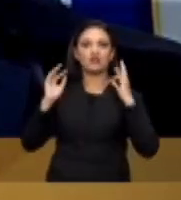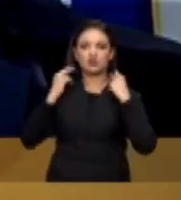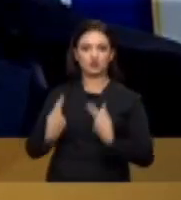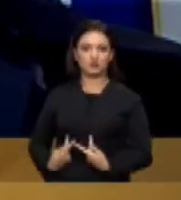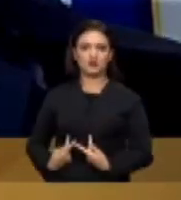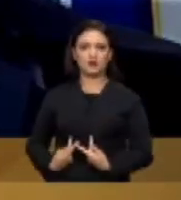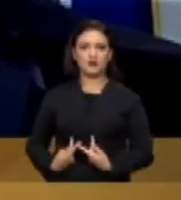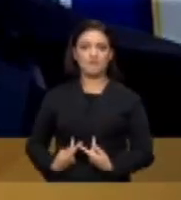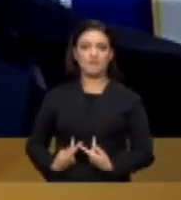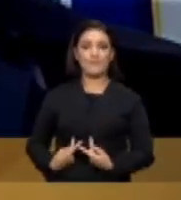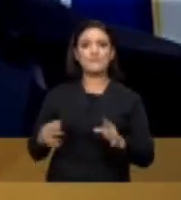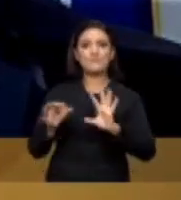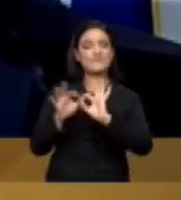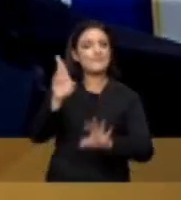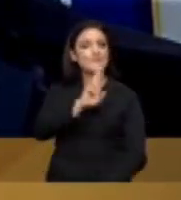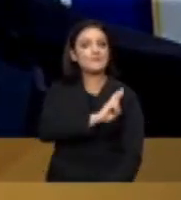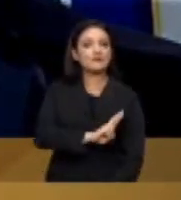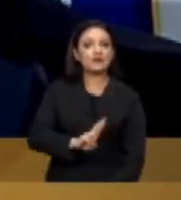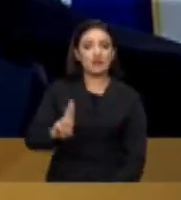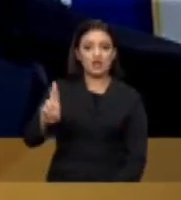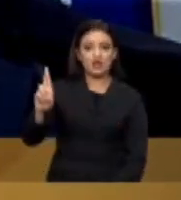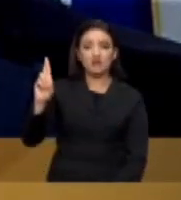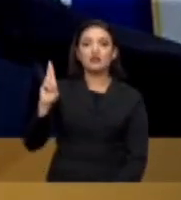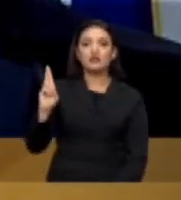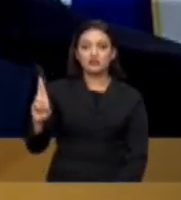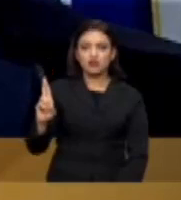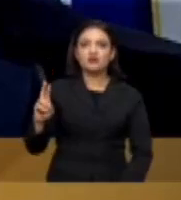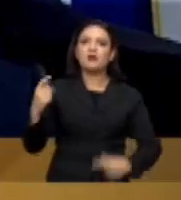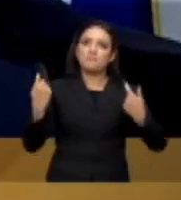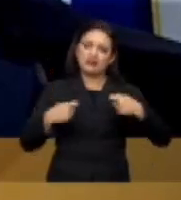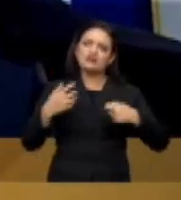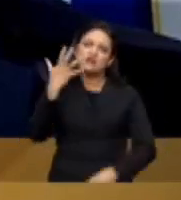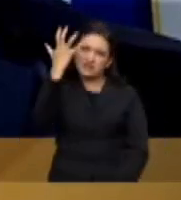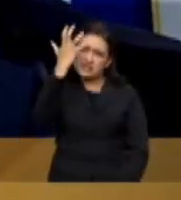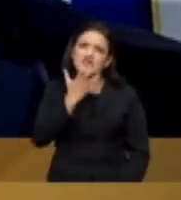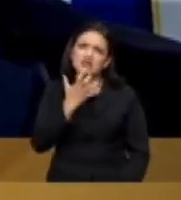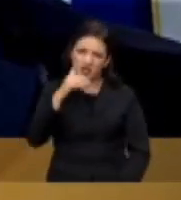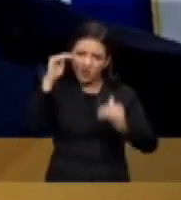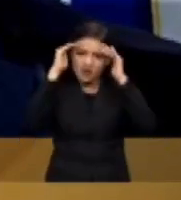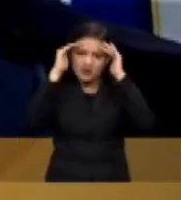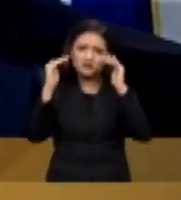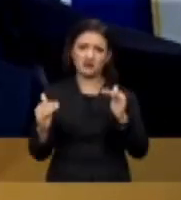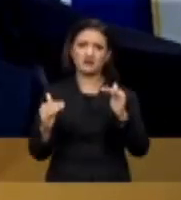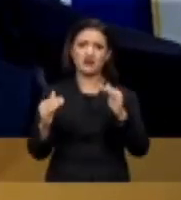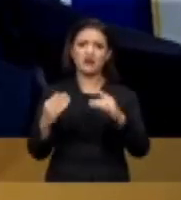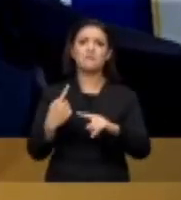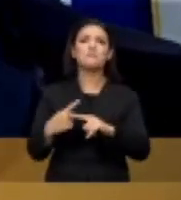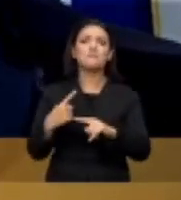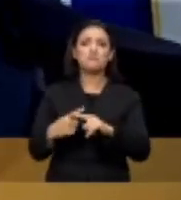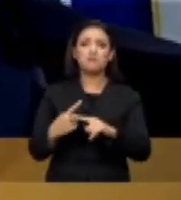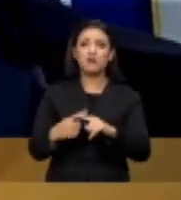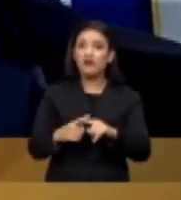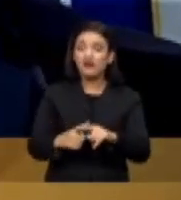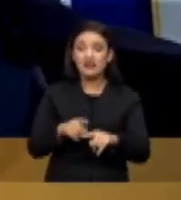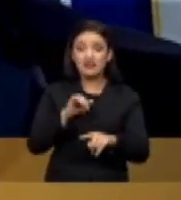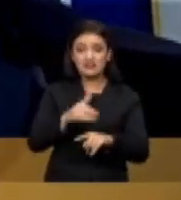liberdade religiosa, como diria o Dworkin, há de ser levada a sério. Qualquer atividade lícita interrompida pelo poder